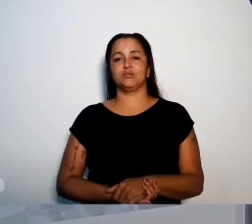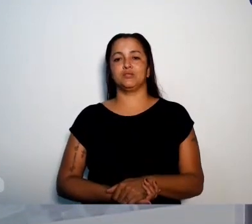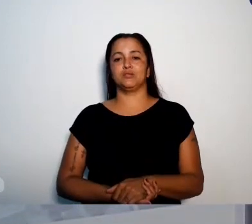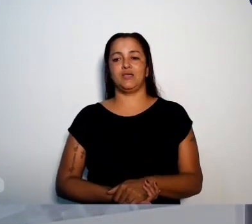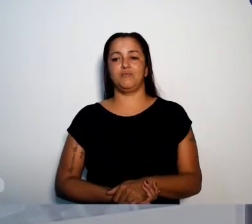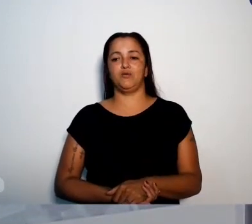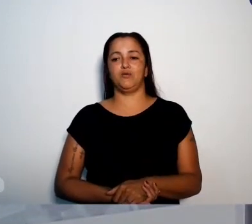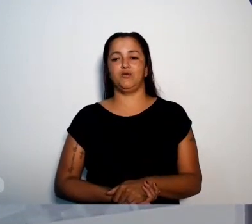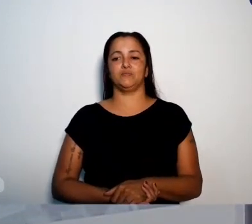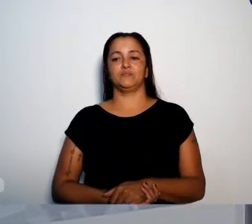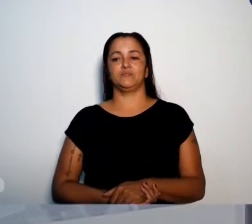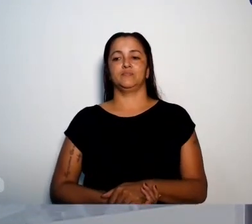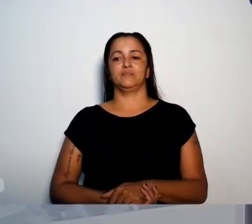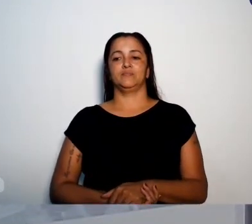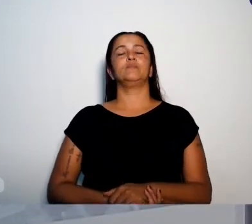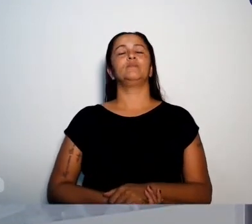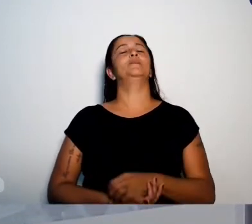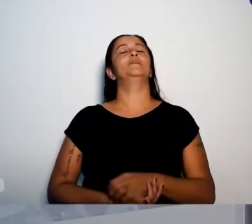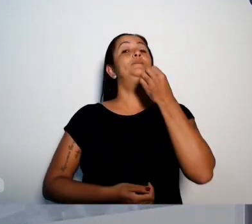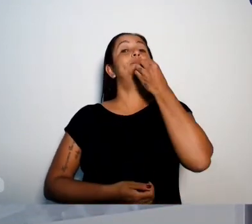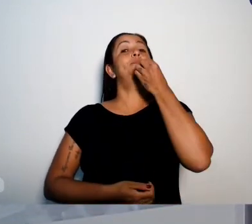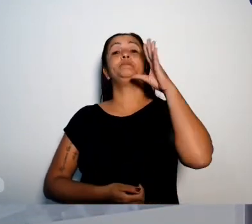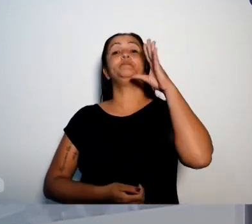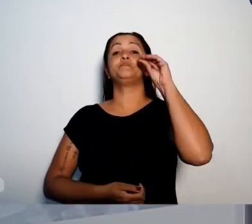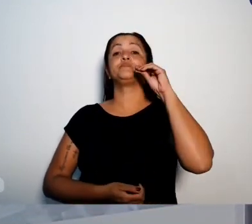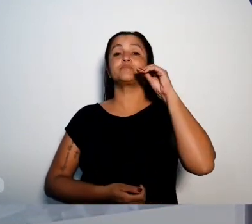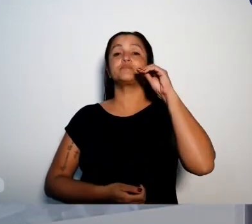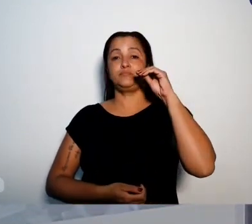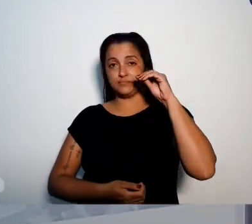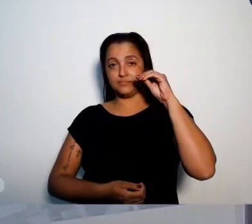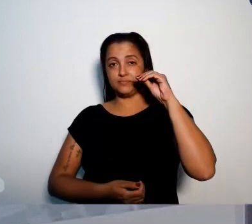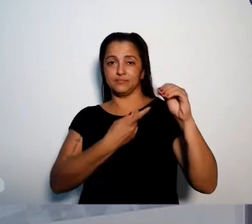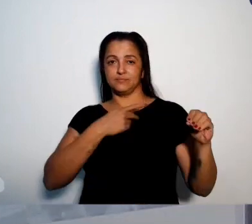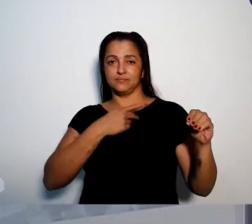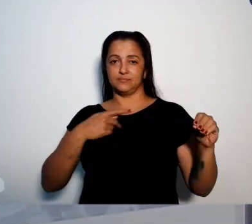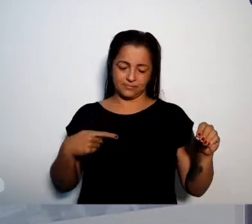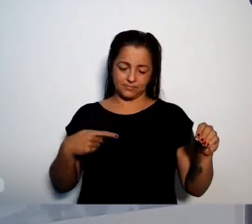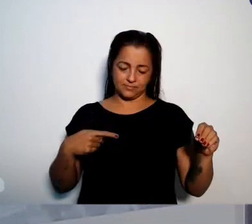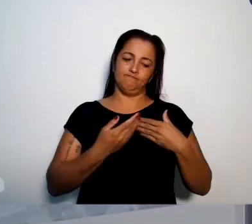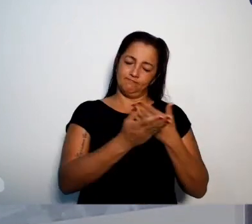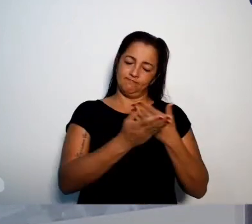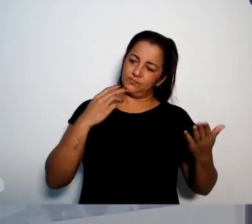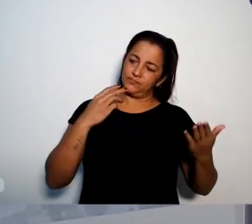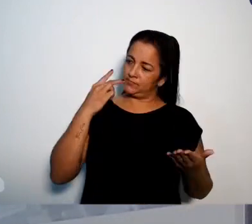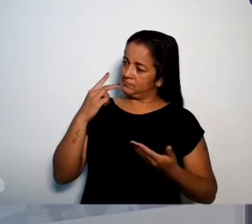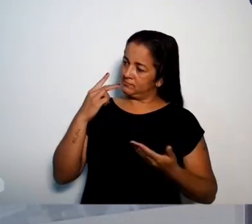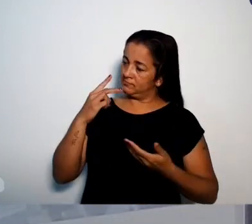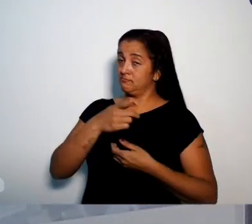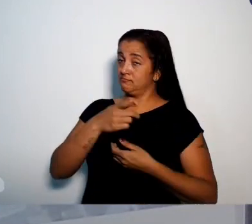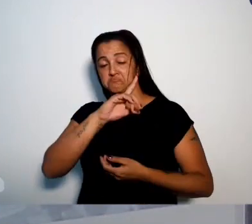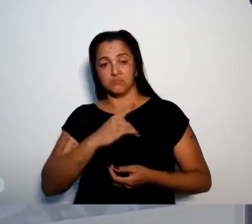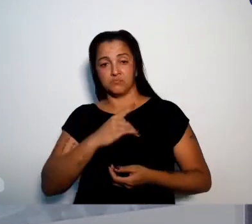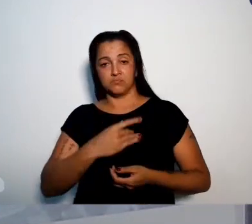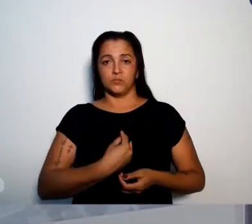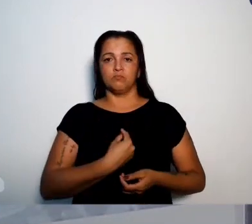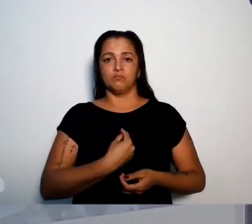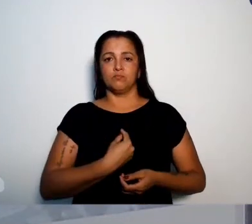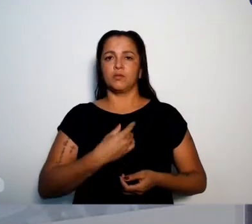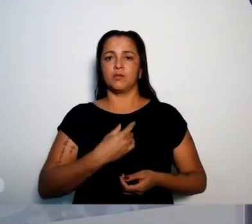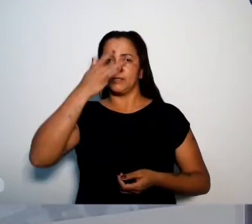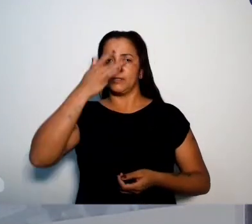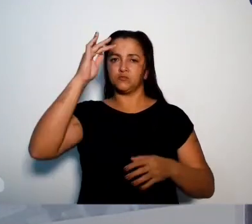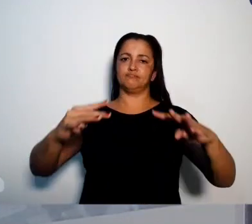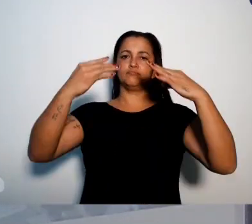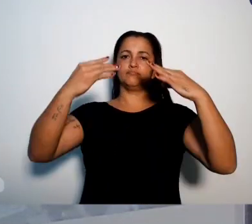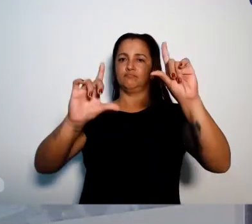Boa noite, senhor presidente, nobres vereadores, demais presentes, pessoas que nos acompanham pela TV,